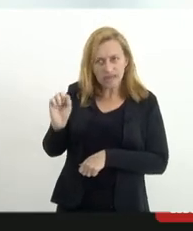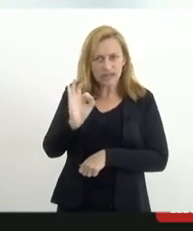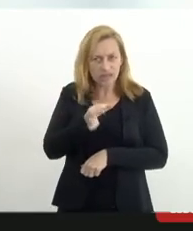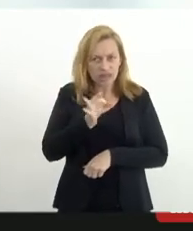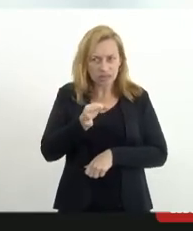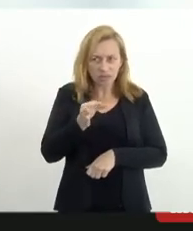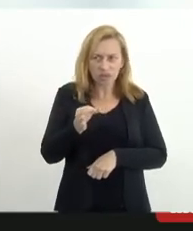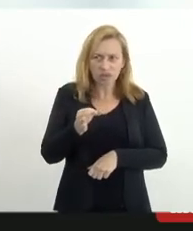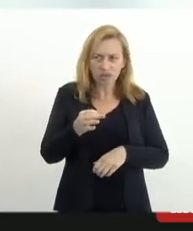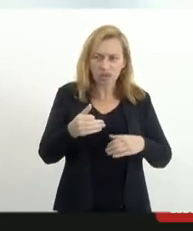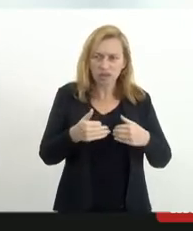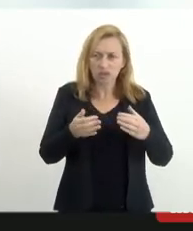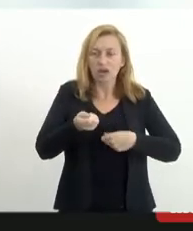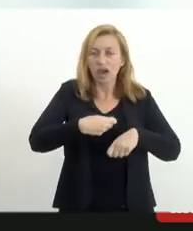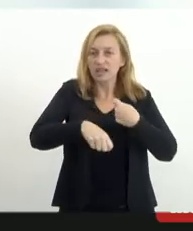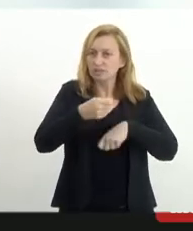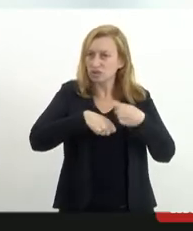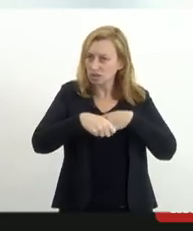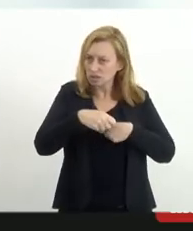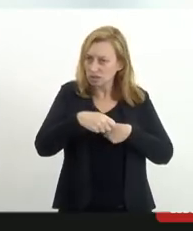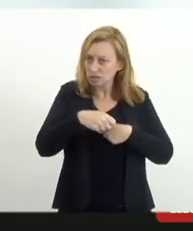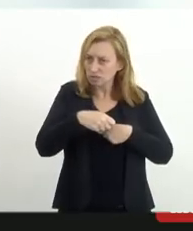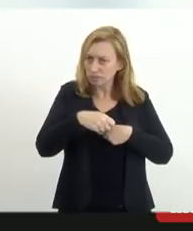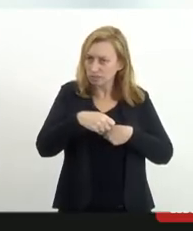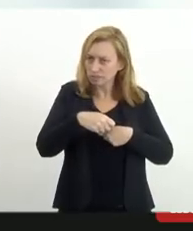o procedimento administrativo.